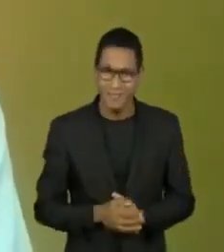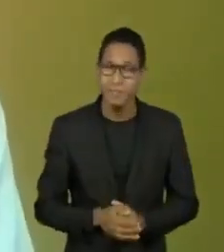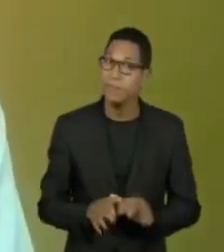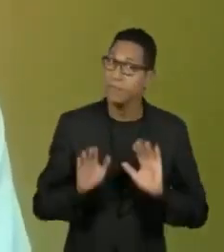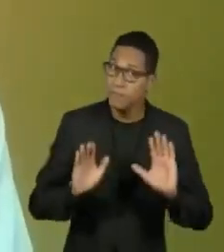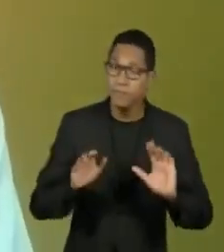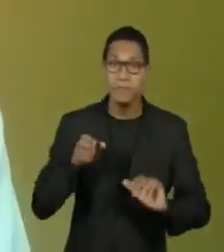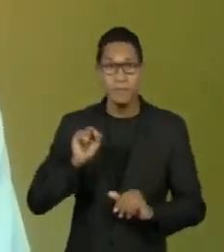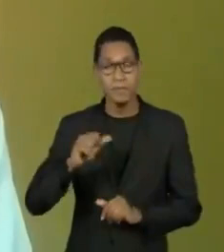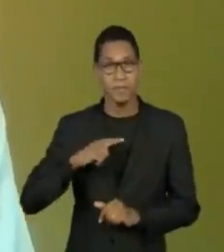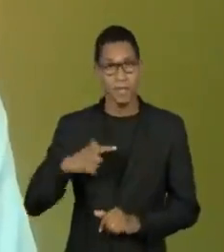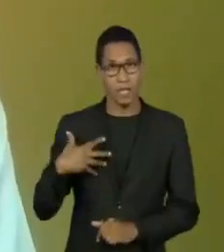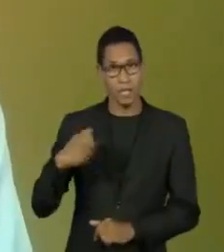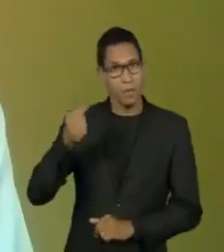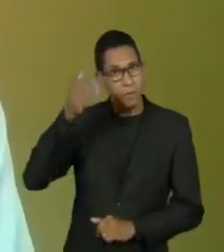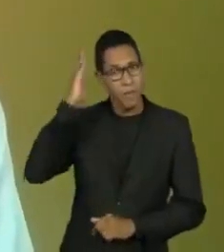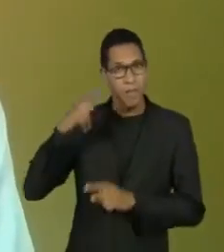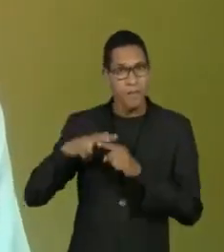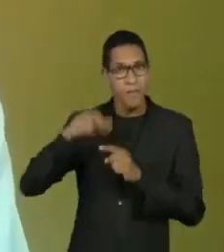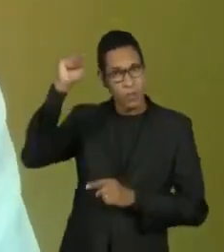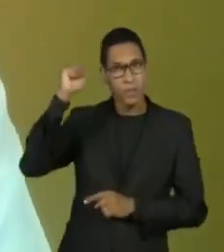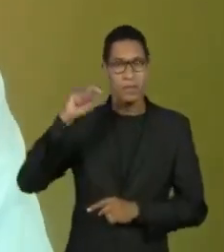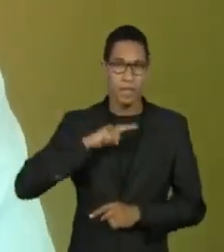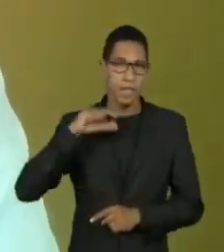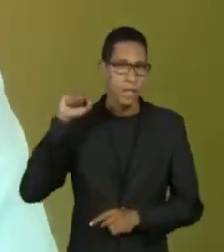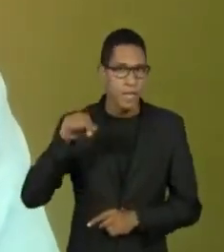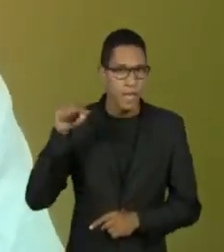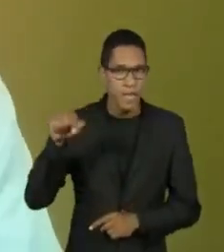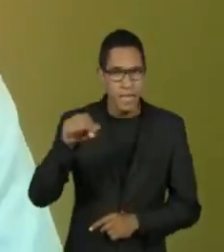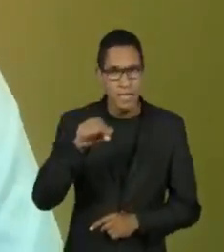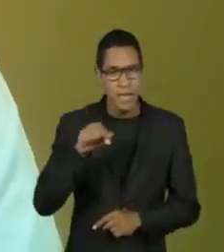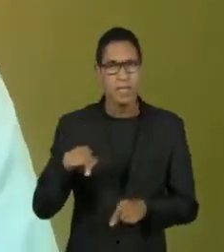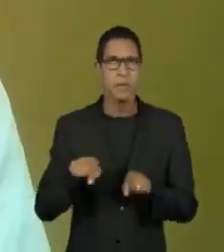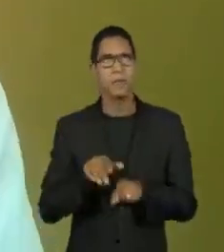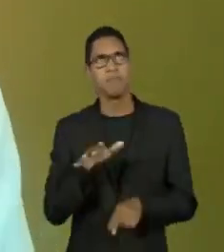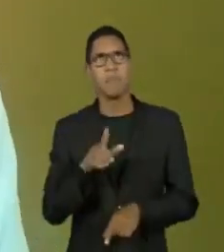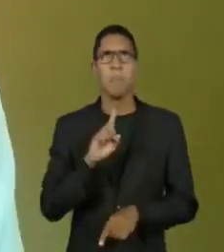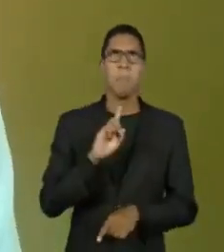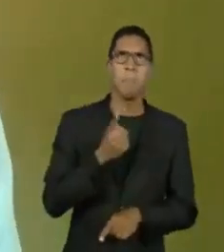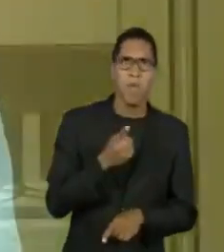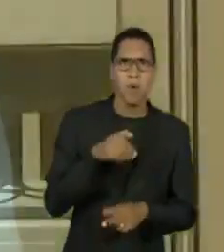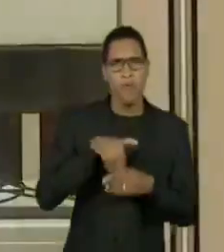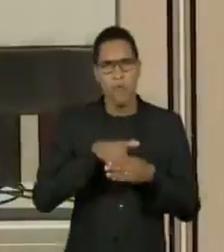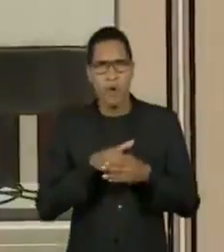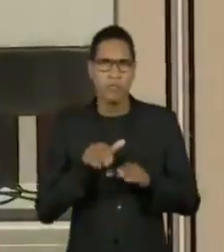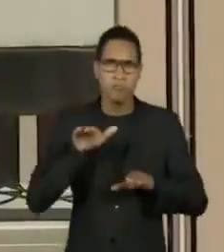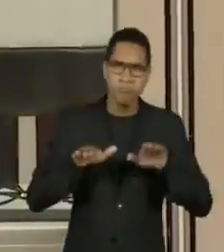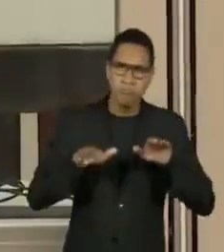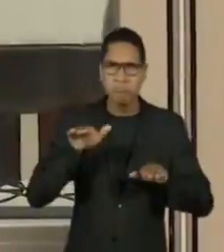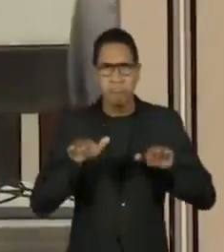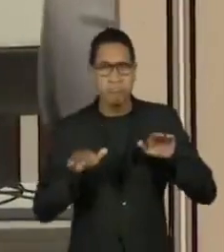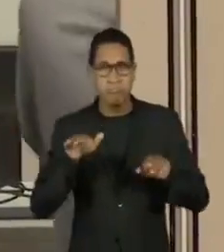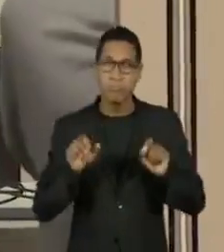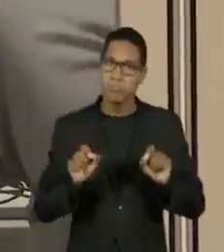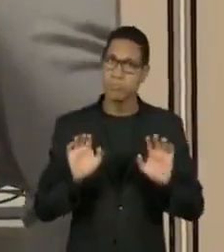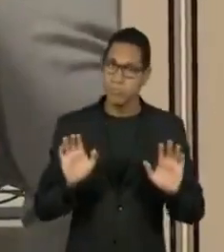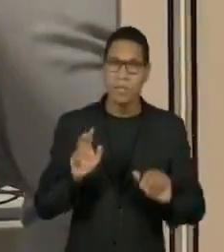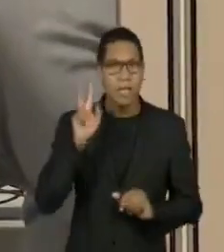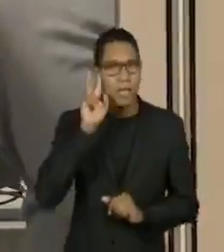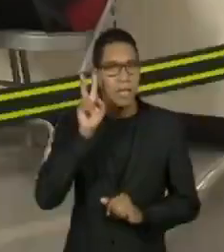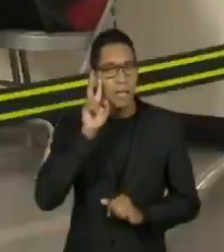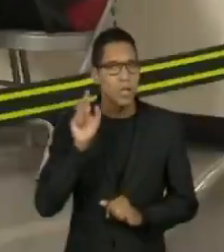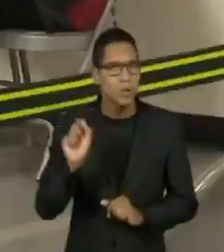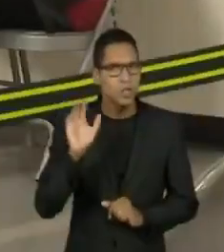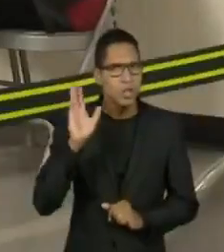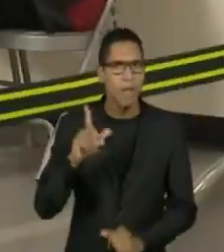que, mesmo que a vitória do Joe Biden, vimos agora, está em cerca de 1.000 votos a vantagem do Biden na Geórgia, vamos lembrar, por exemplo, que